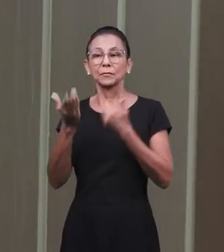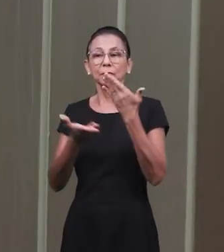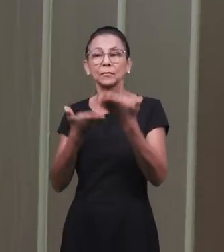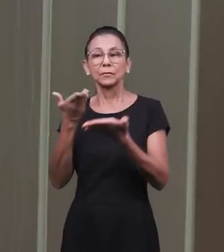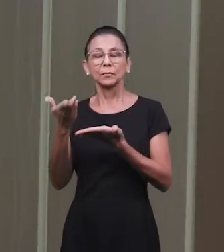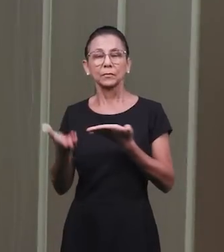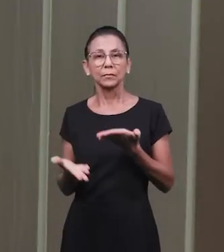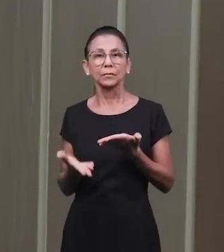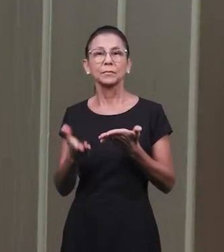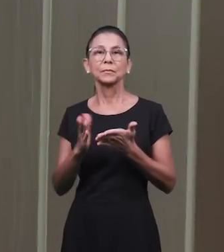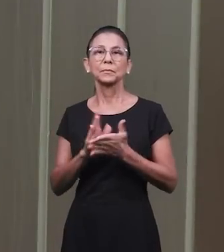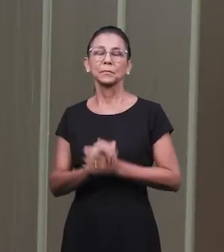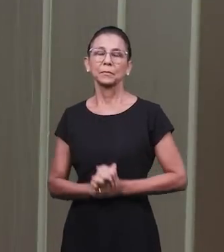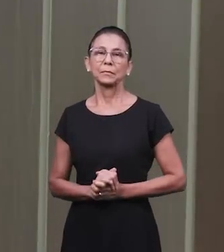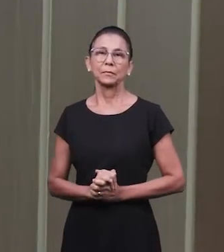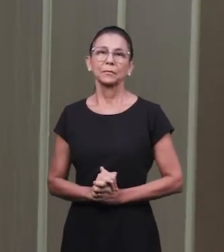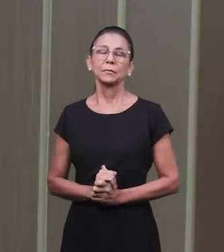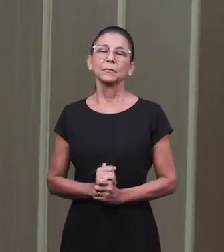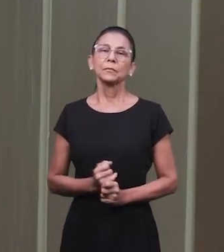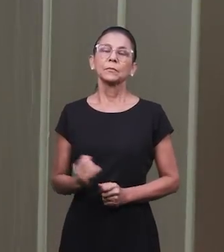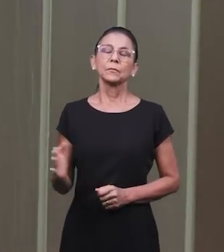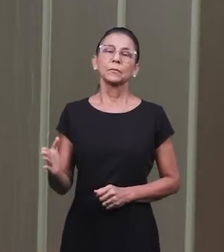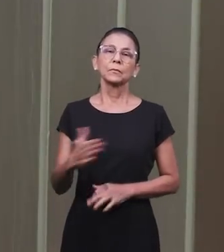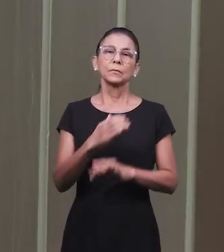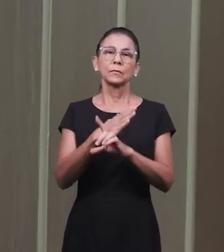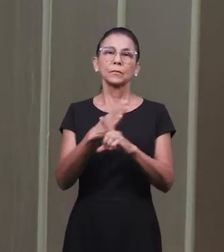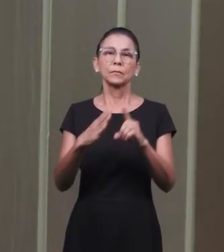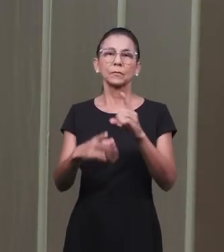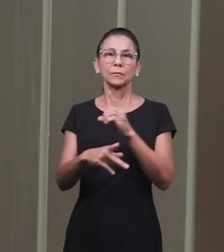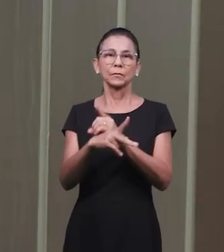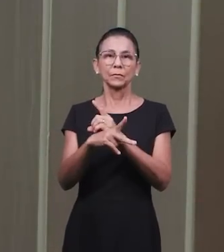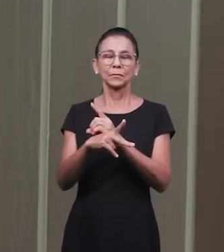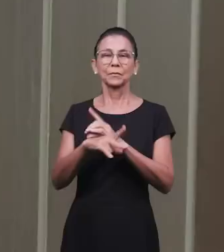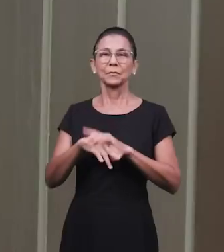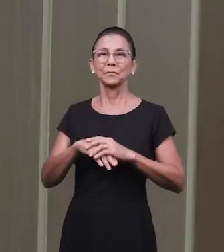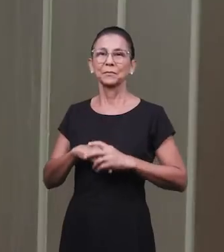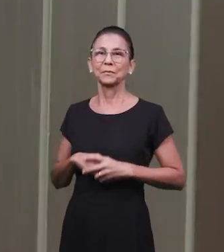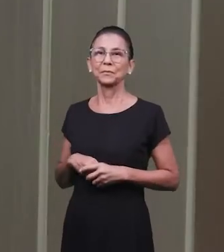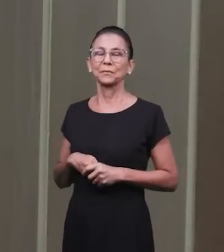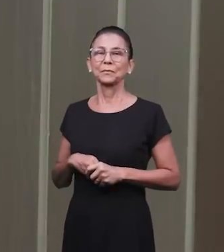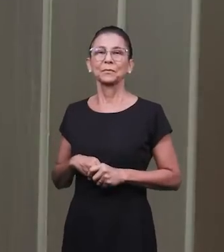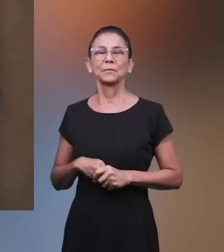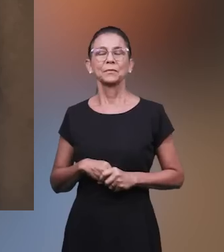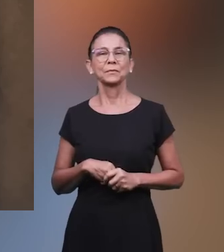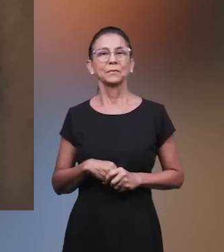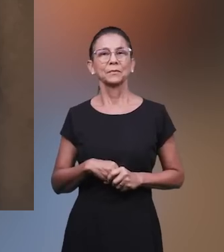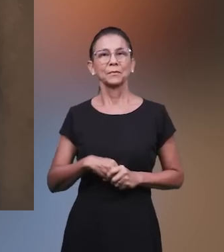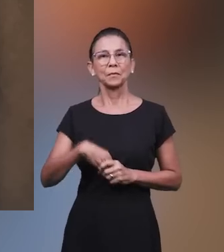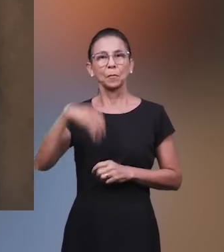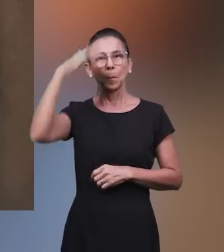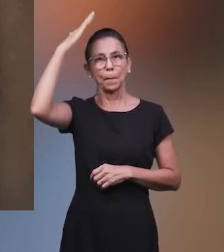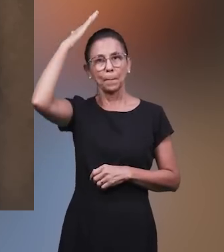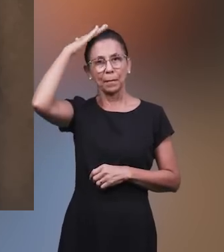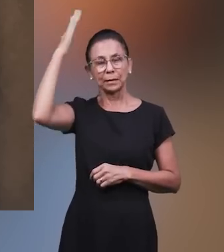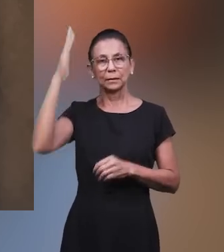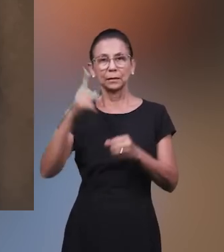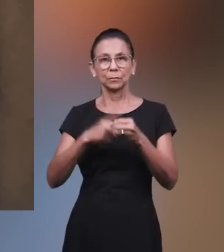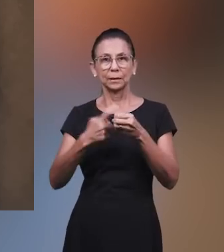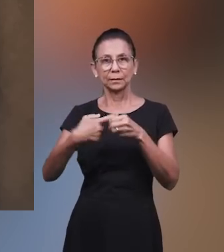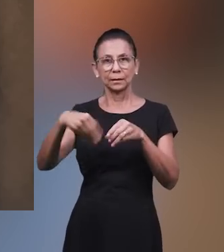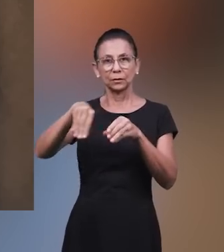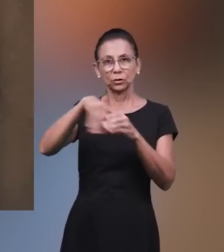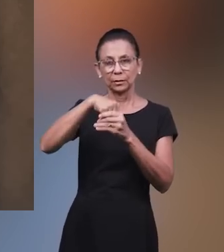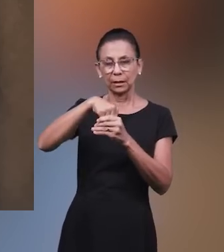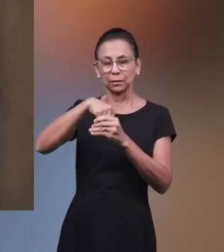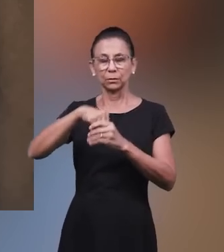também informou sobre um culto num ponto de pregação numa cidade nova, cidade de Tomazina, no Paraná. Primeiro culto